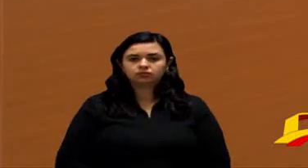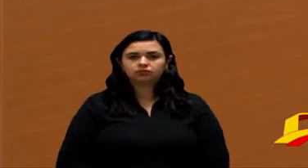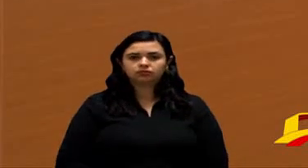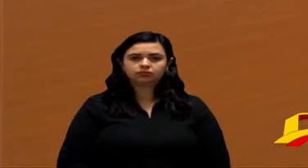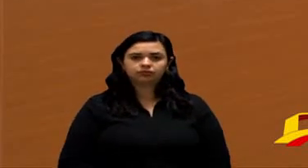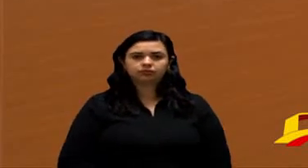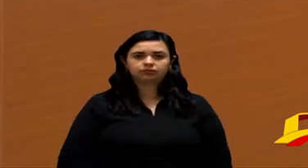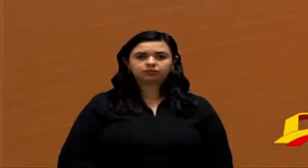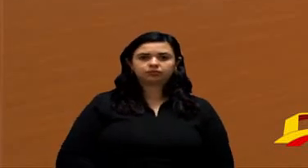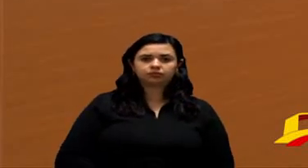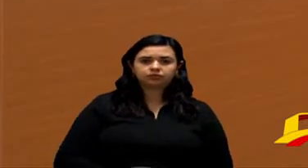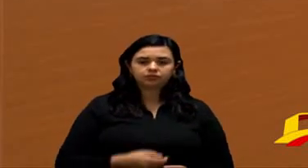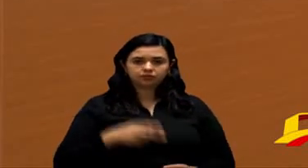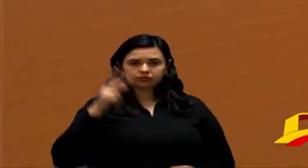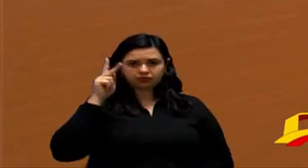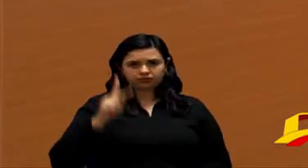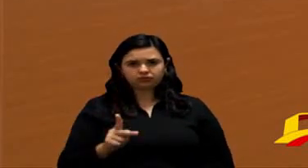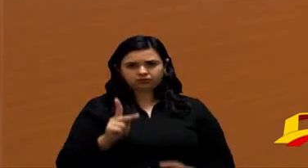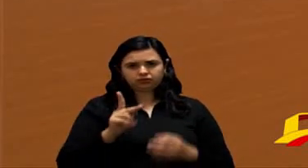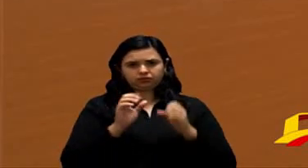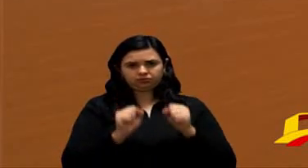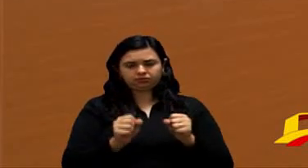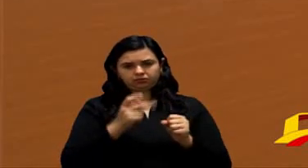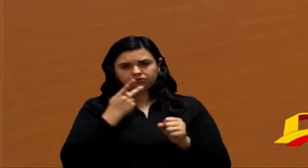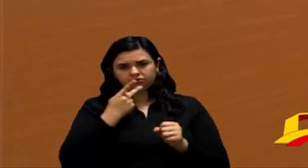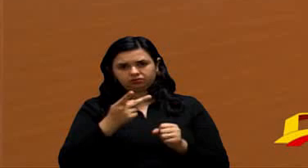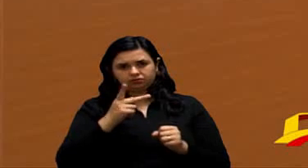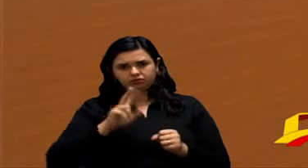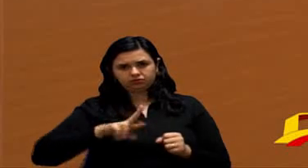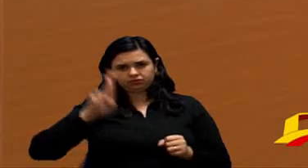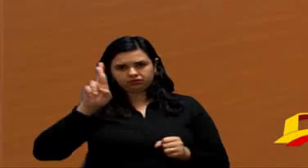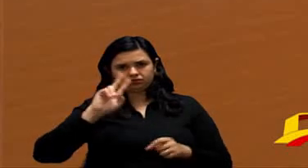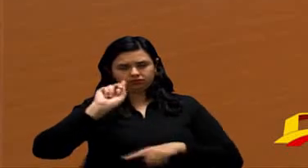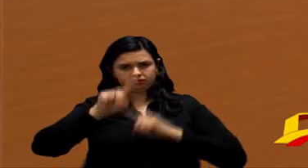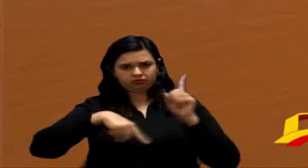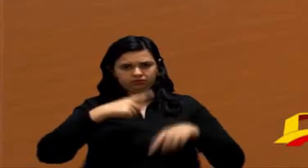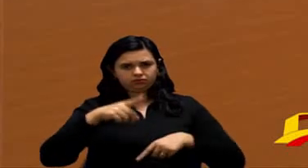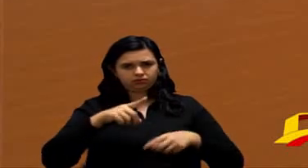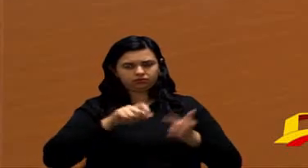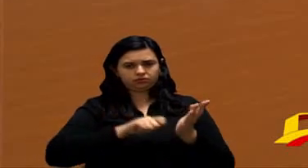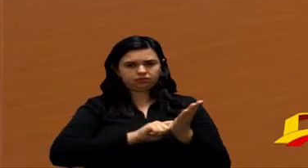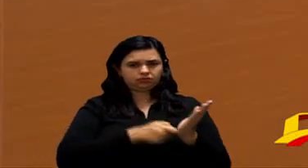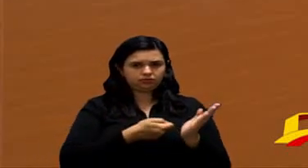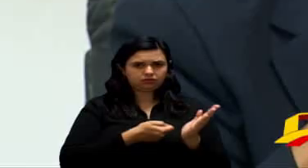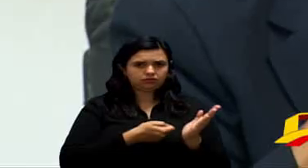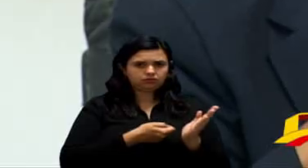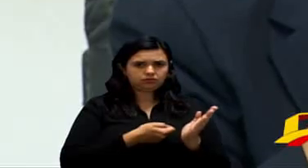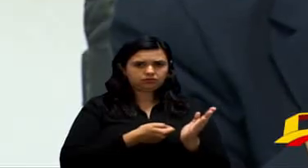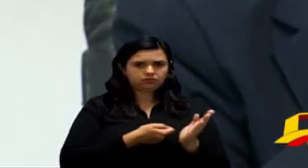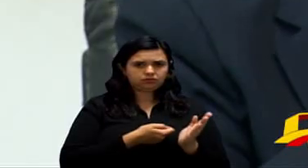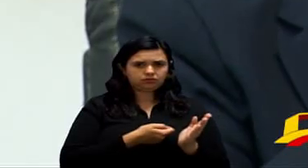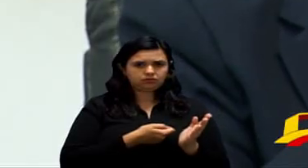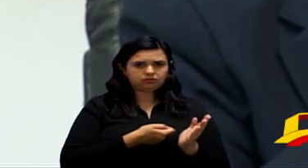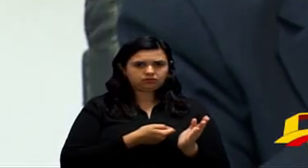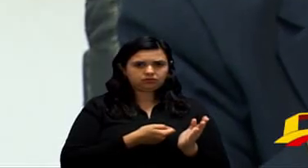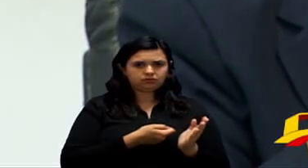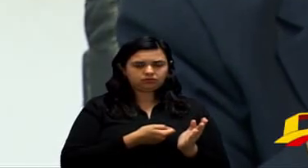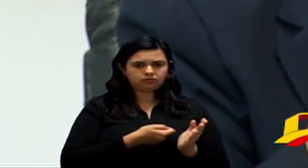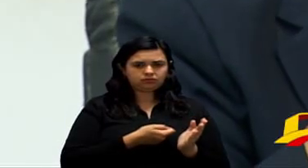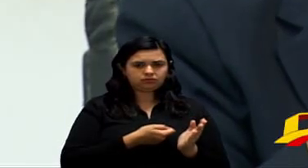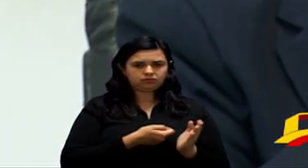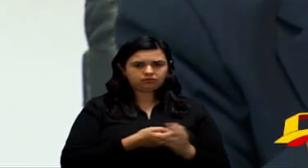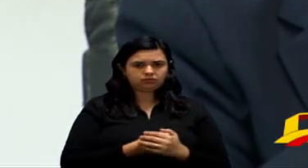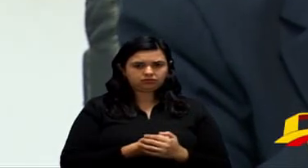Presidente poderia falar como líder depois ou no Pinga Fogo eu queria falar umas deixa a pessoa agora